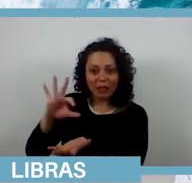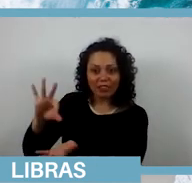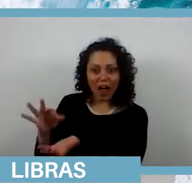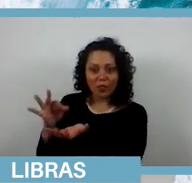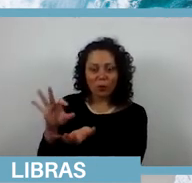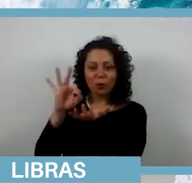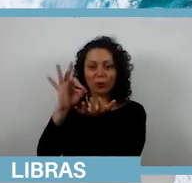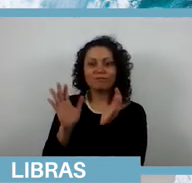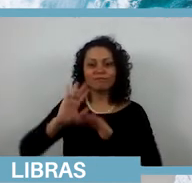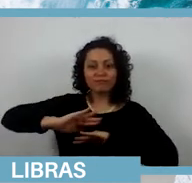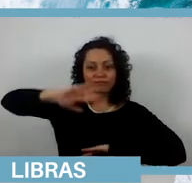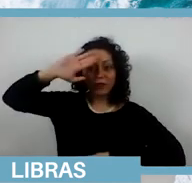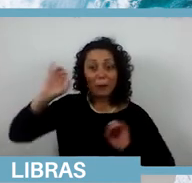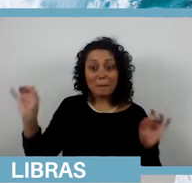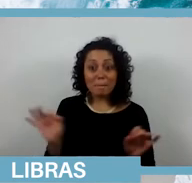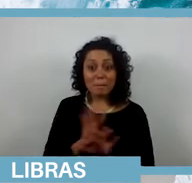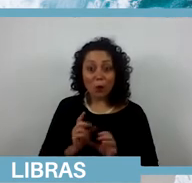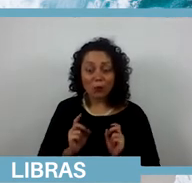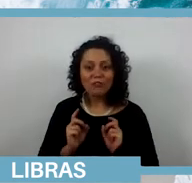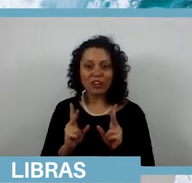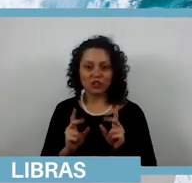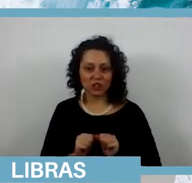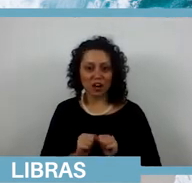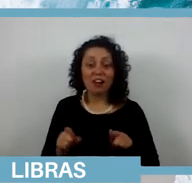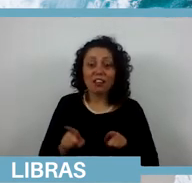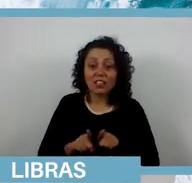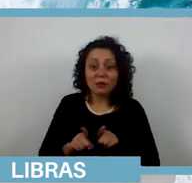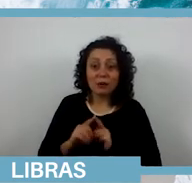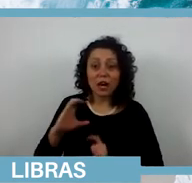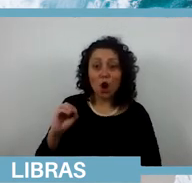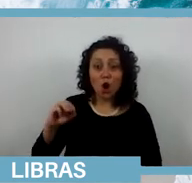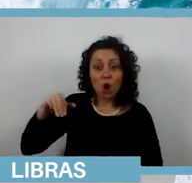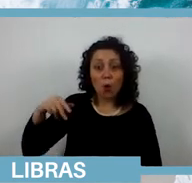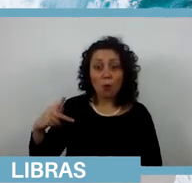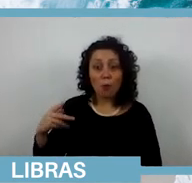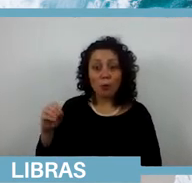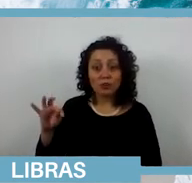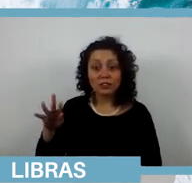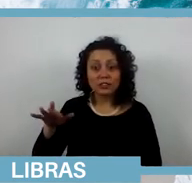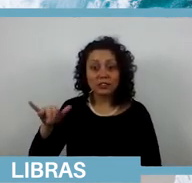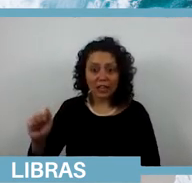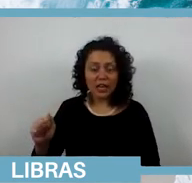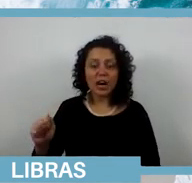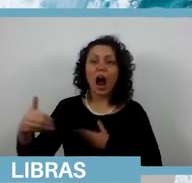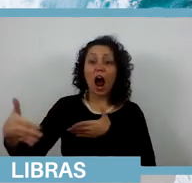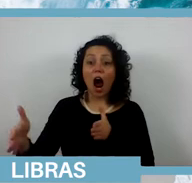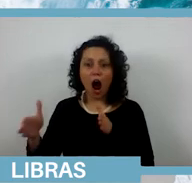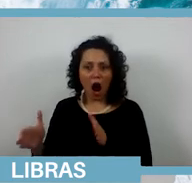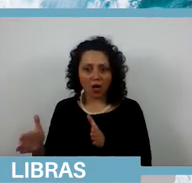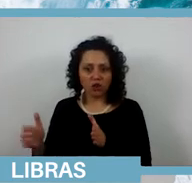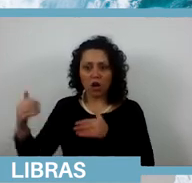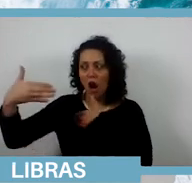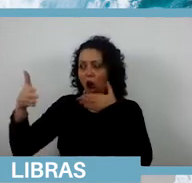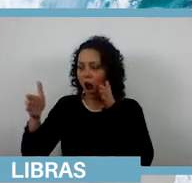mudas e fazia as composteiras também, né? Comprava do fabricante as caixas plásticas e tudo, fazia